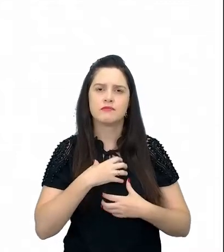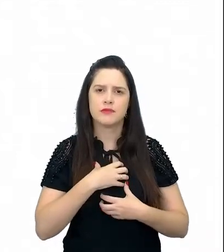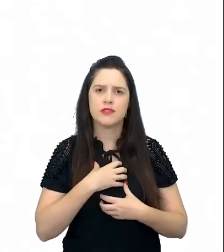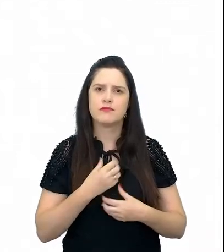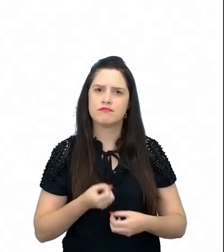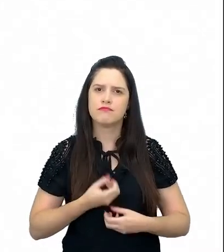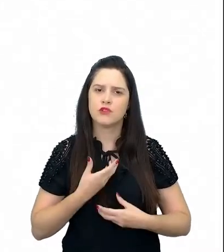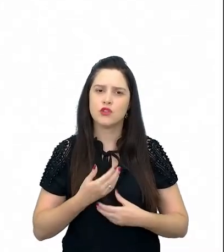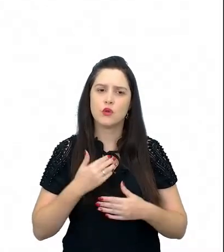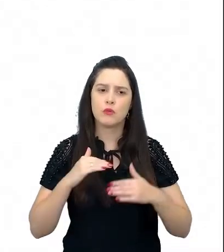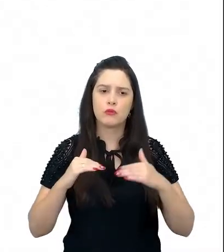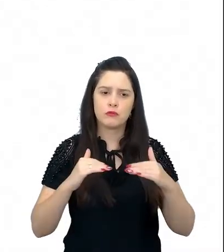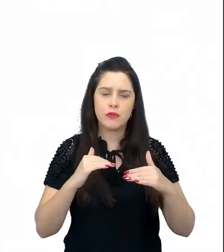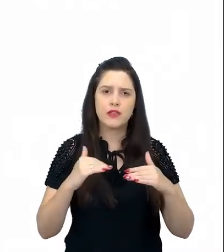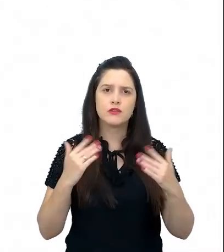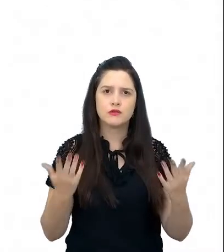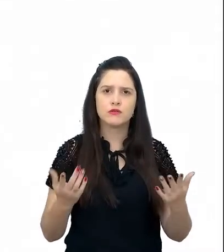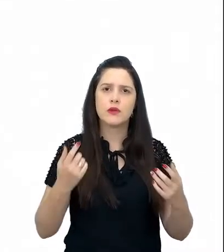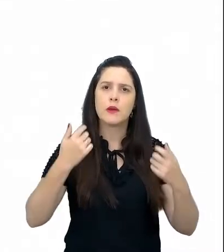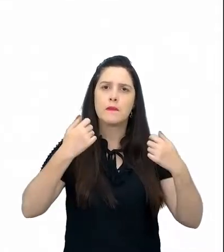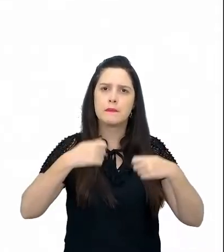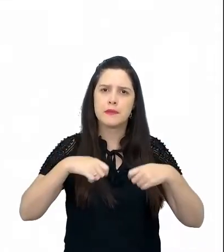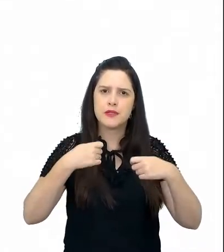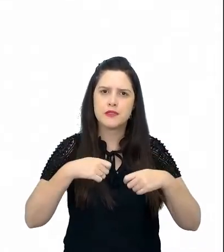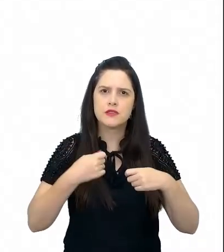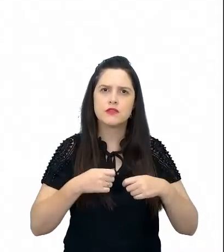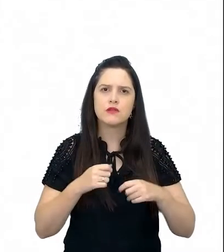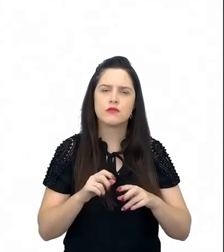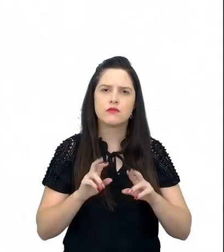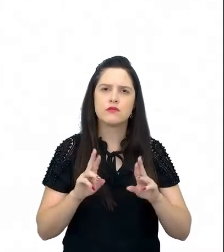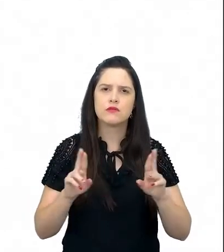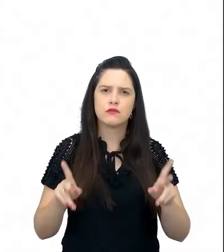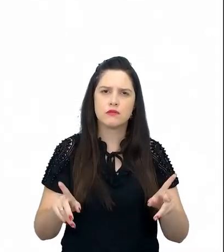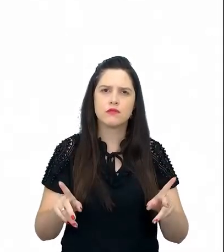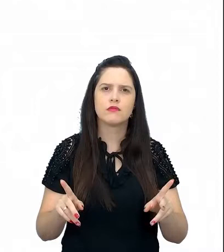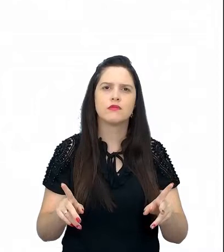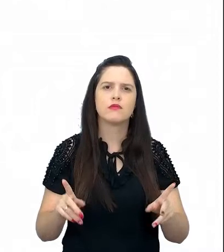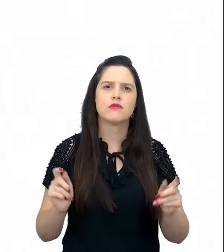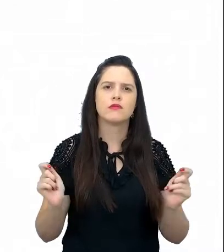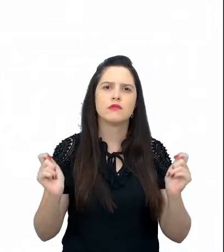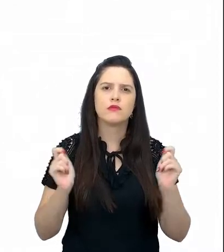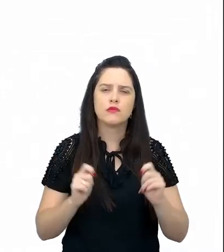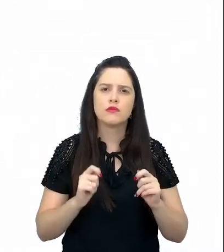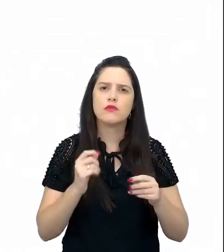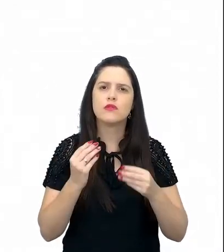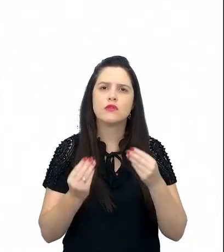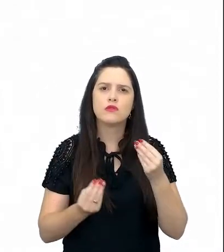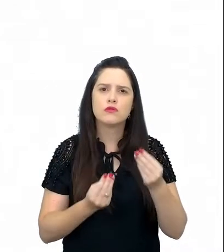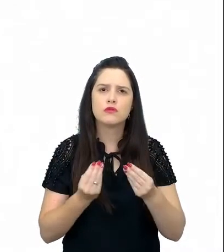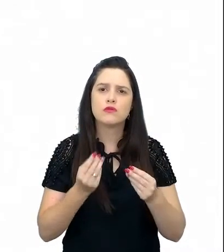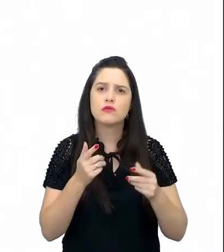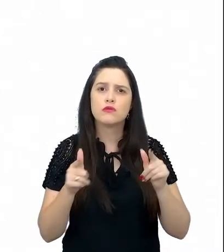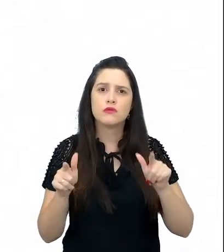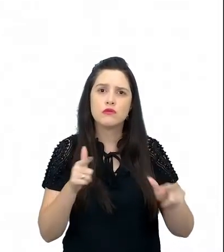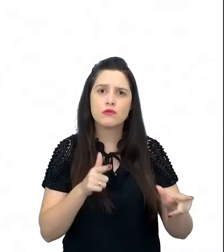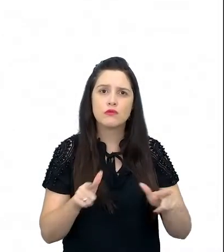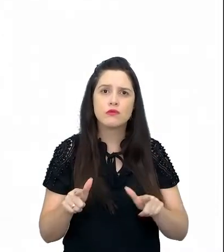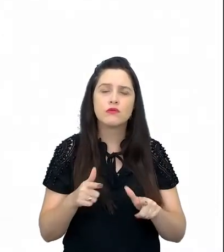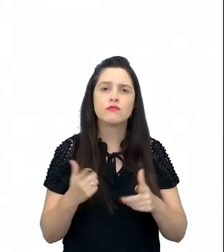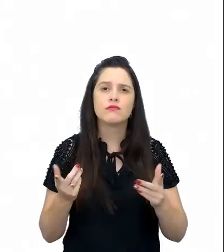questão é, ao duplicar o comprimento do tecido em metros, o valor a pagar duplicou? Sim, nós observamos que